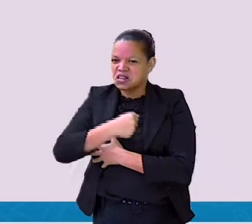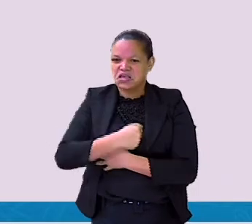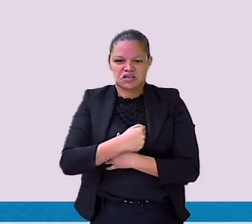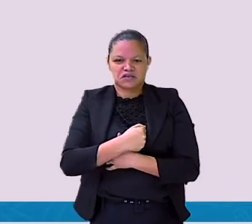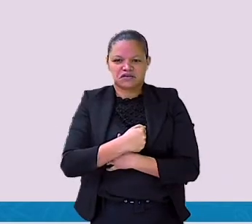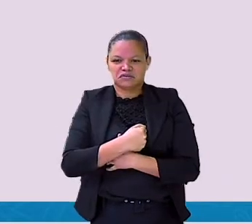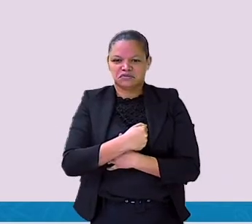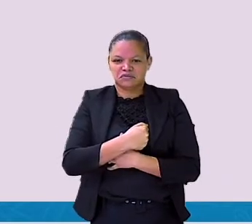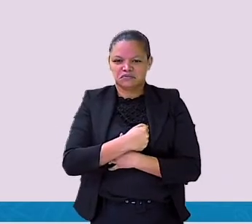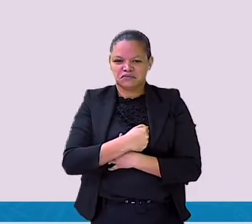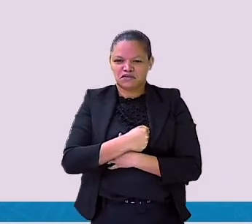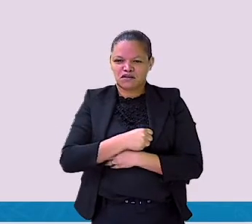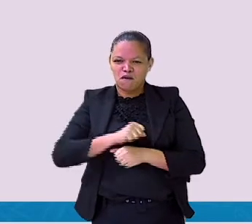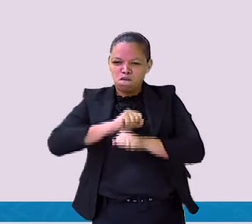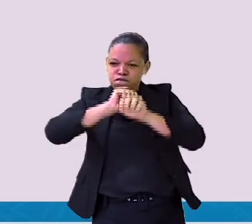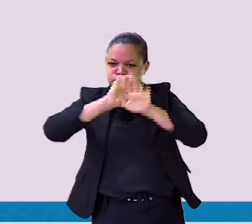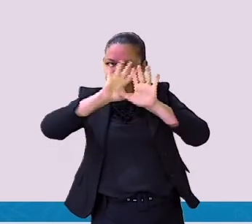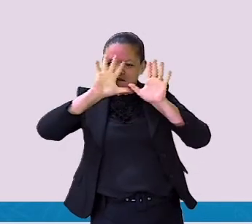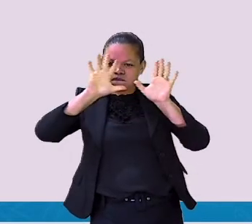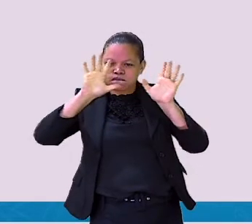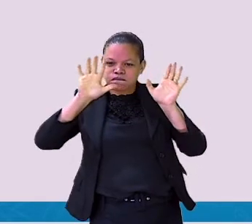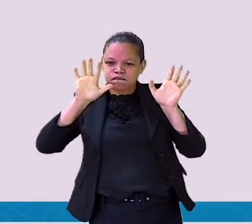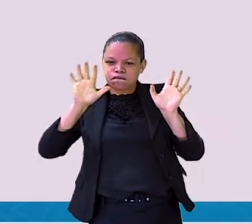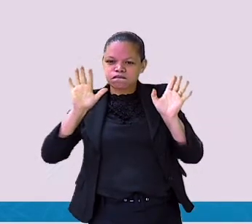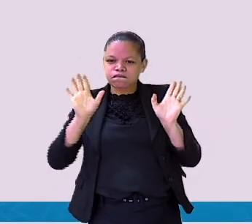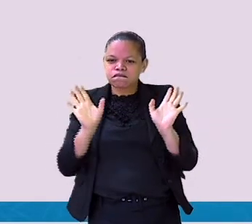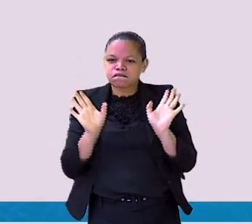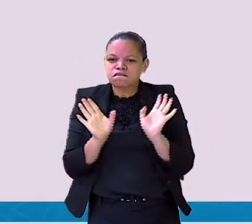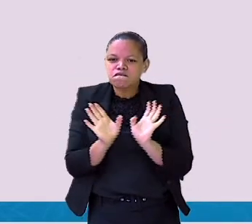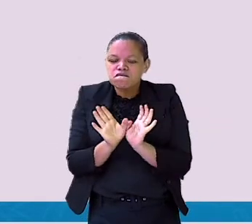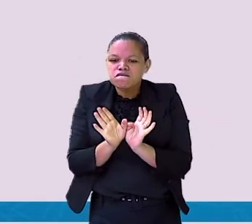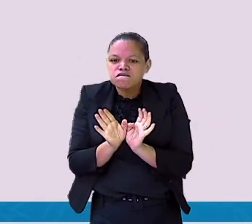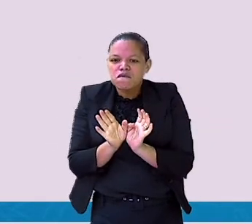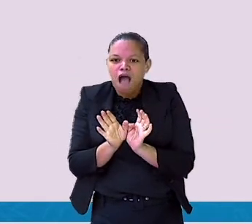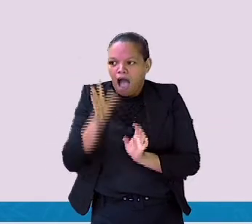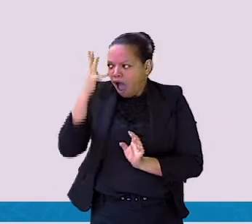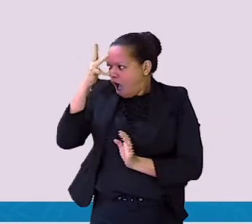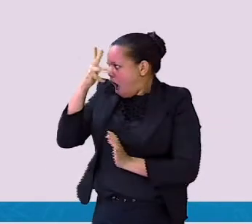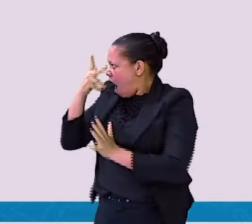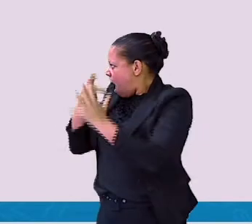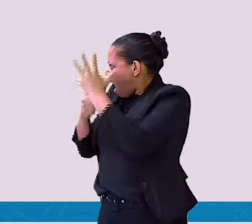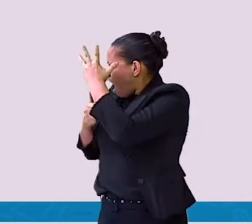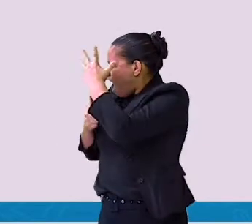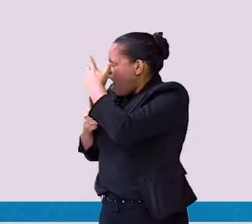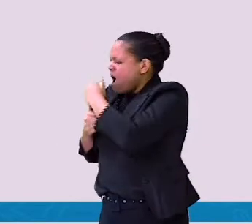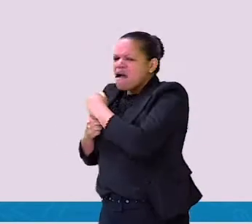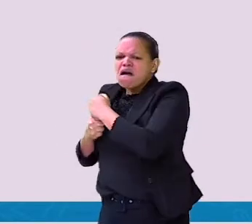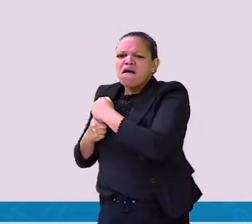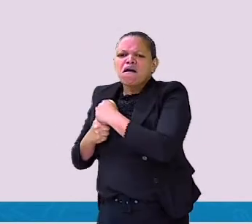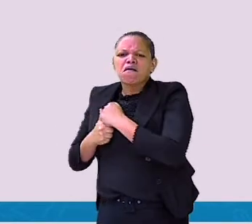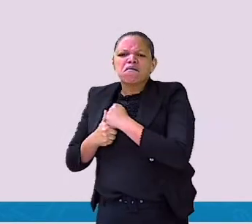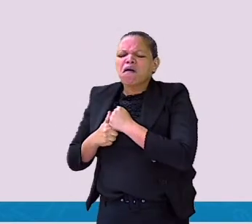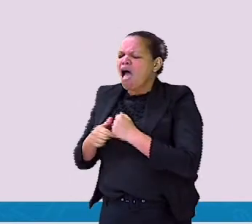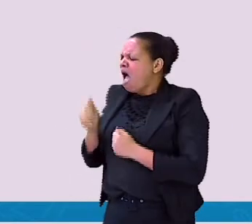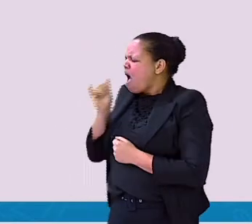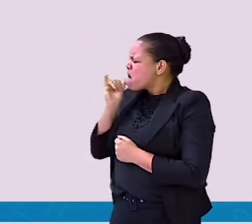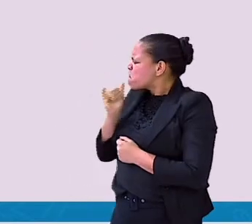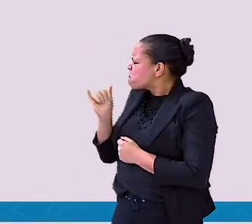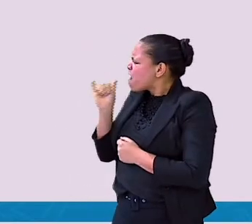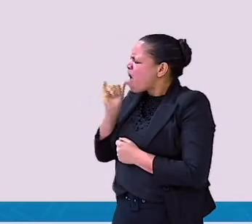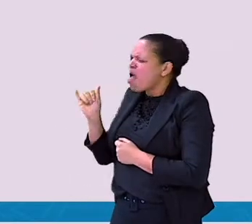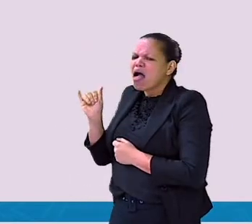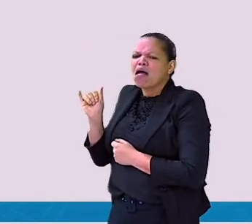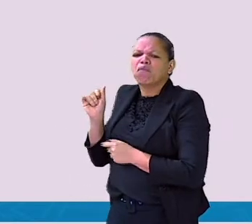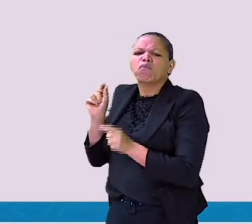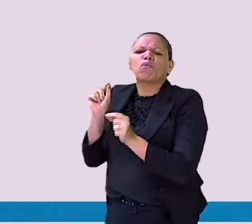para casa, né? E o que o pavão, com toda essa beleza, vivia falando na sala